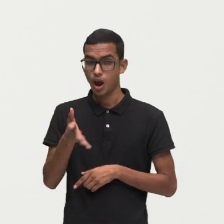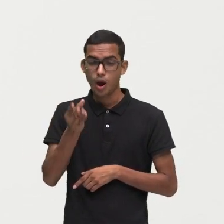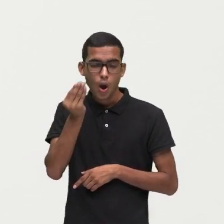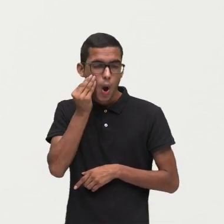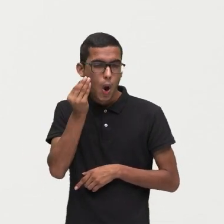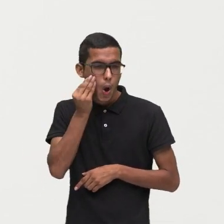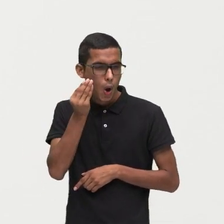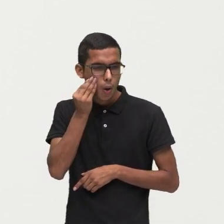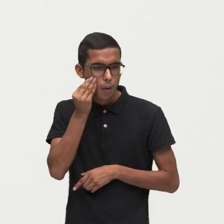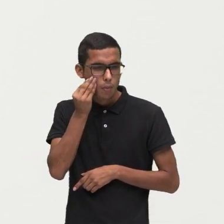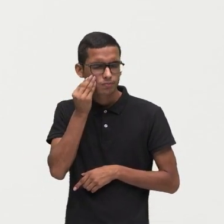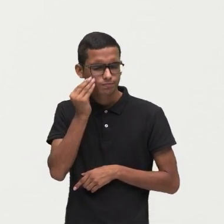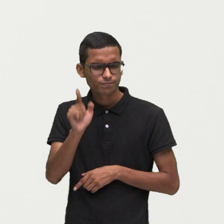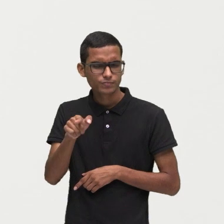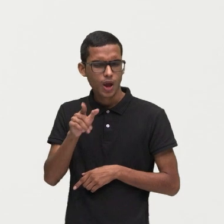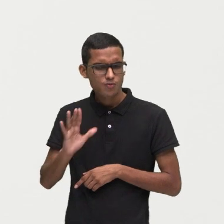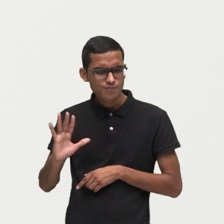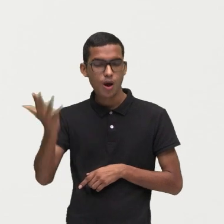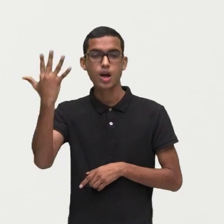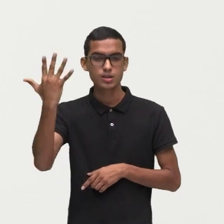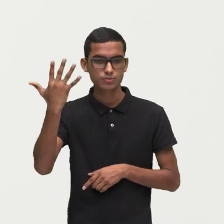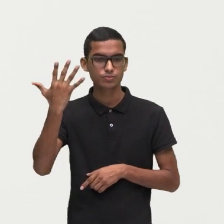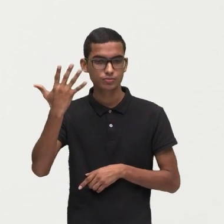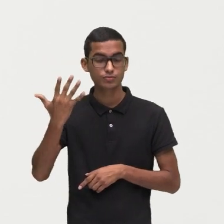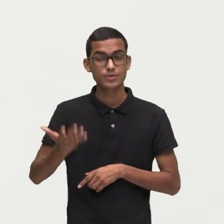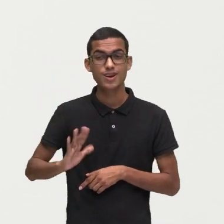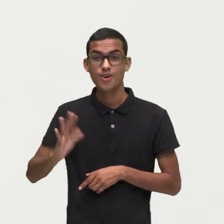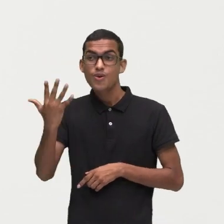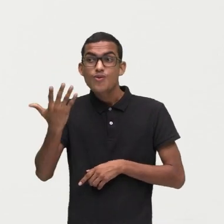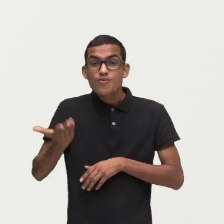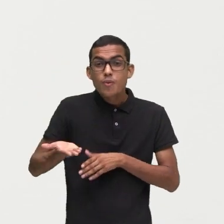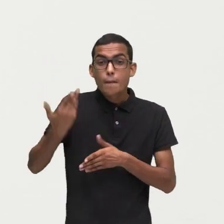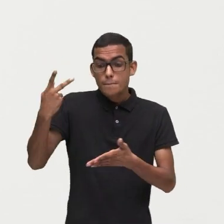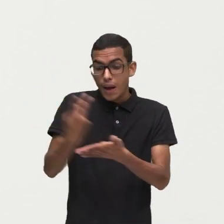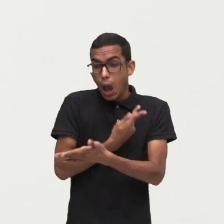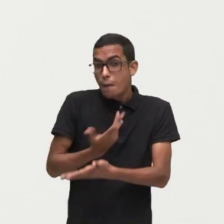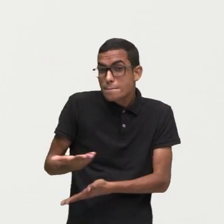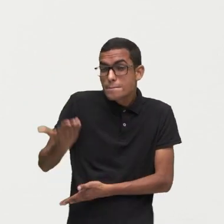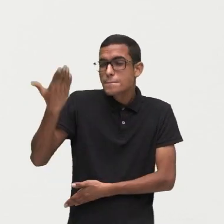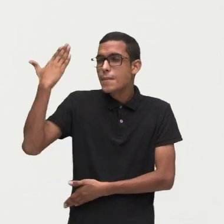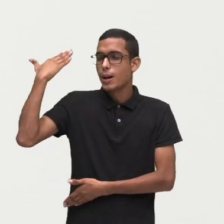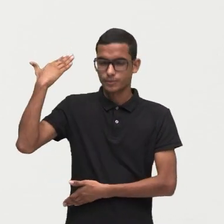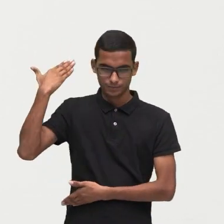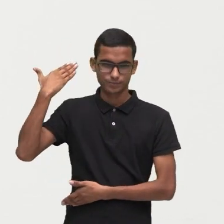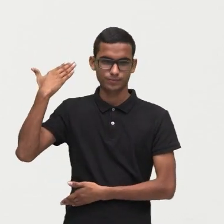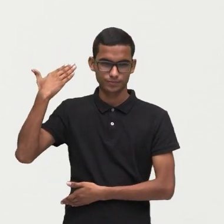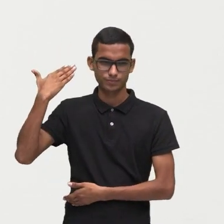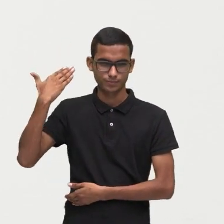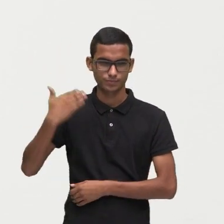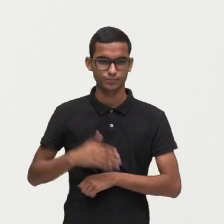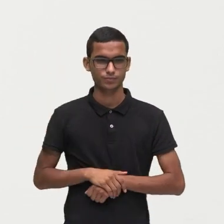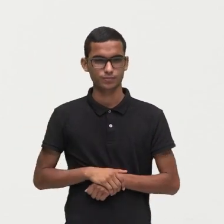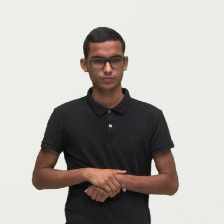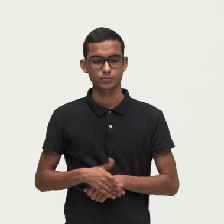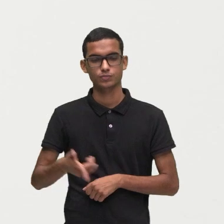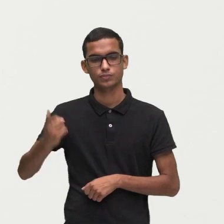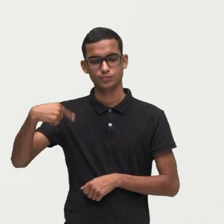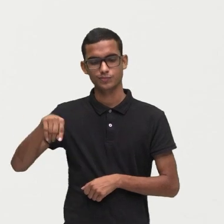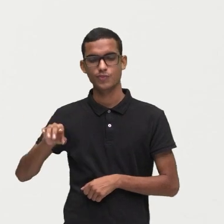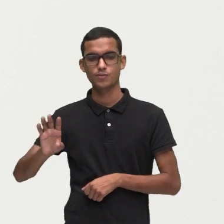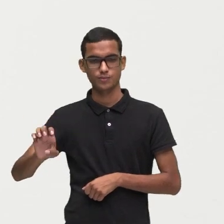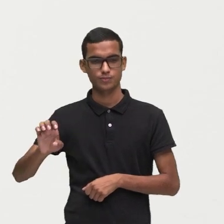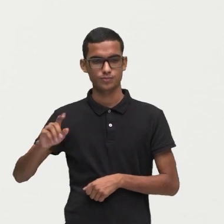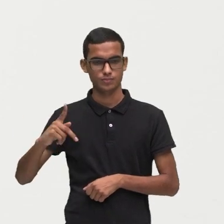uma ação realizada no passado. Então, é o nosso pretérito indefinido, né?